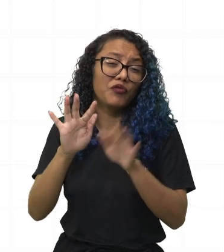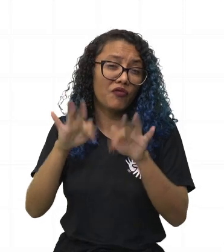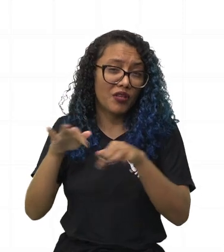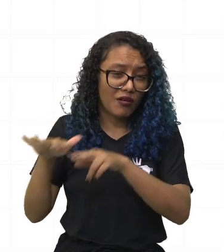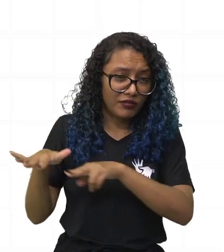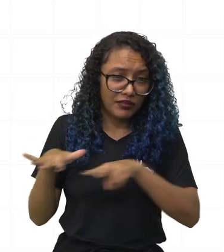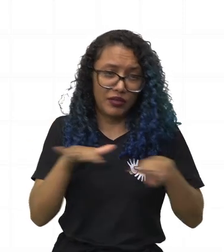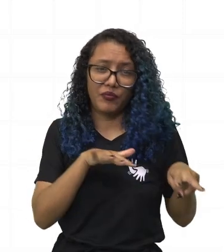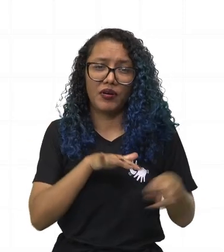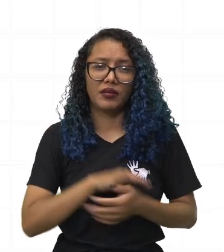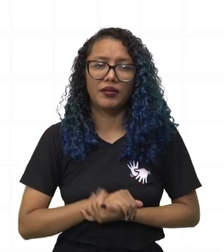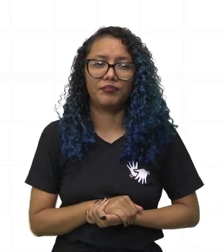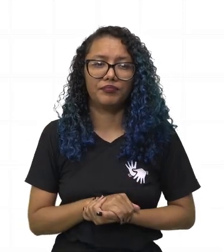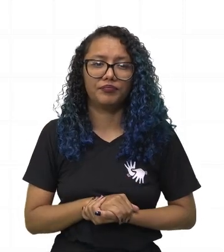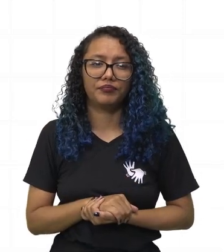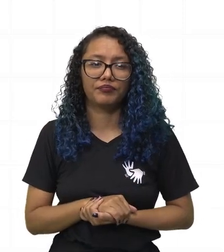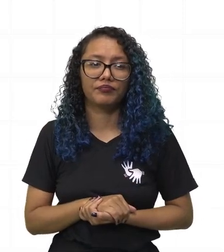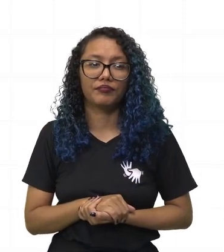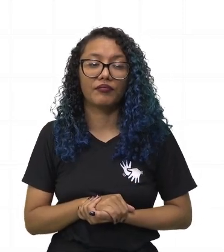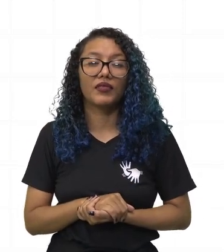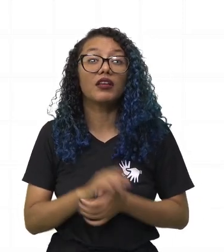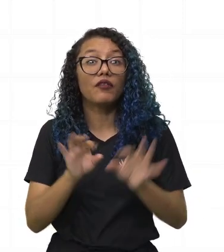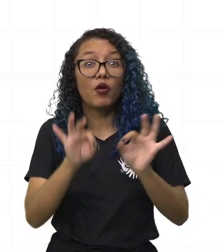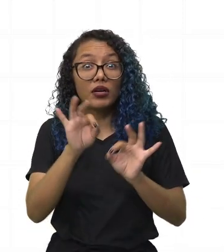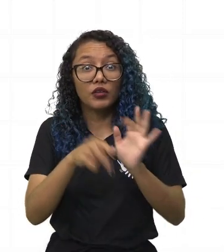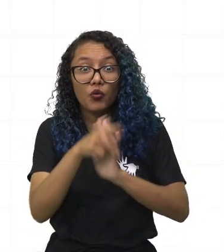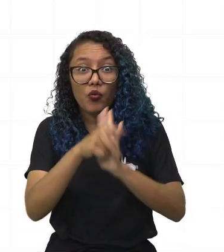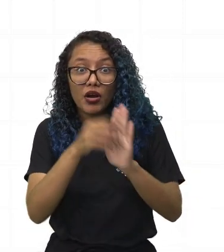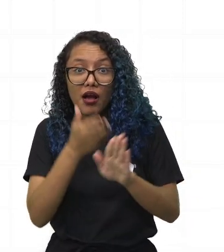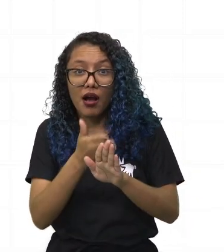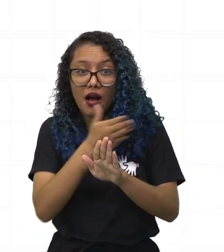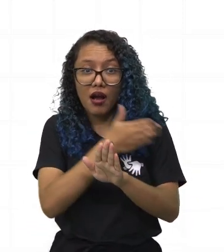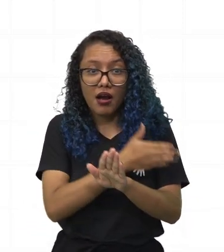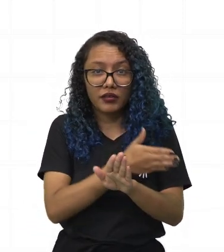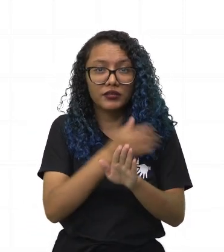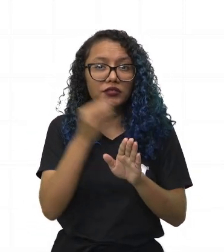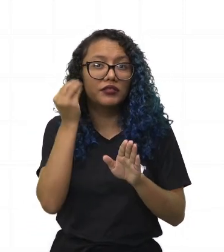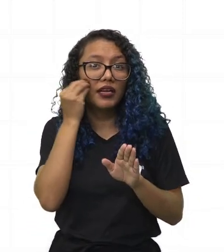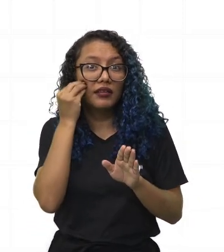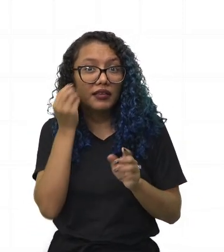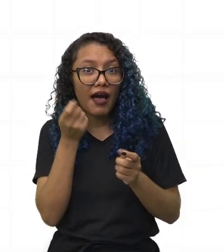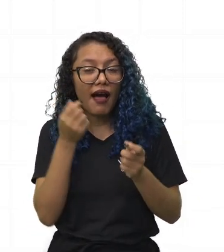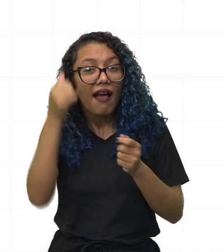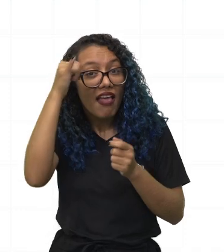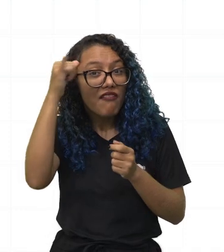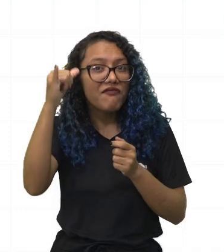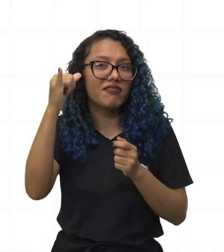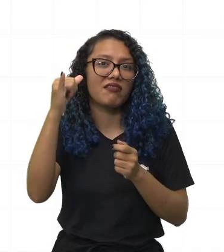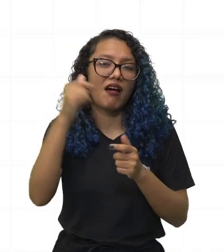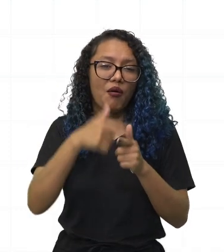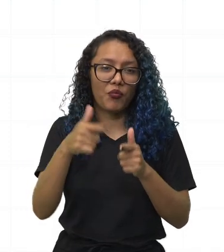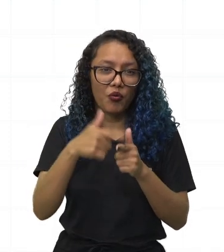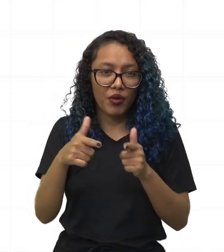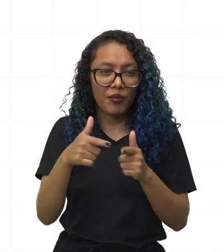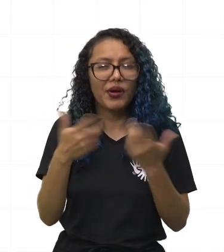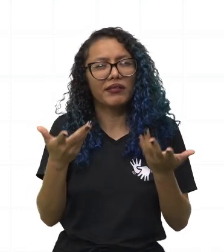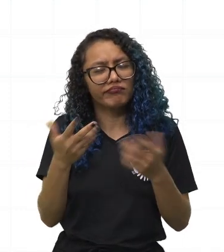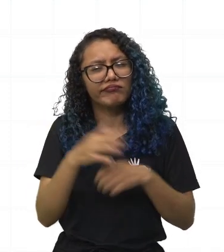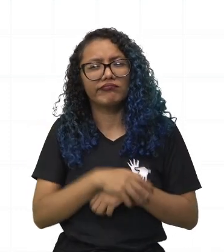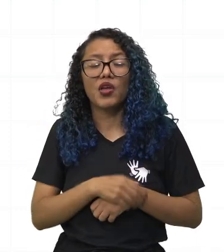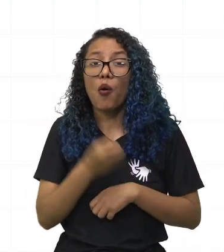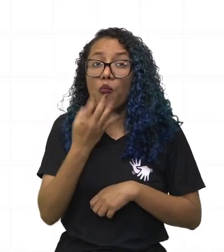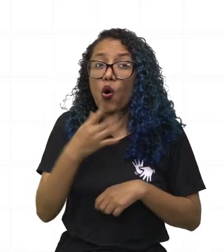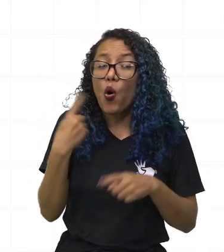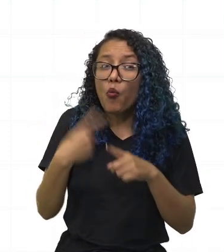Elaborar com antecedência um plano prevendo eventos como este foi fundamental para agirmos com rapidez,